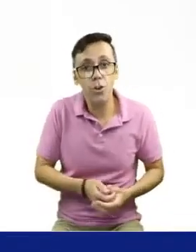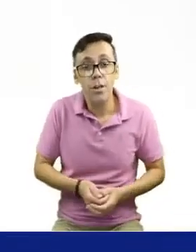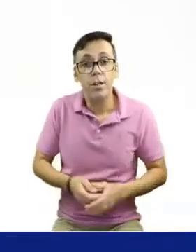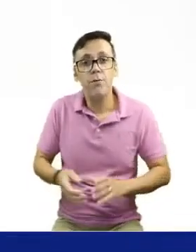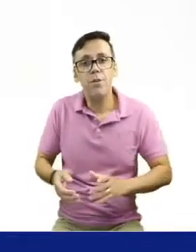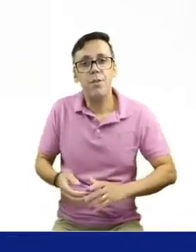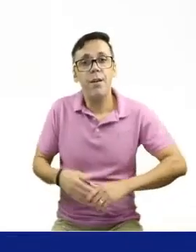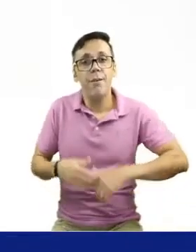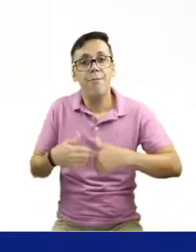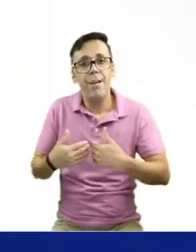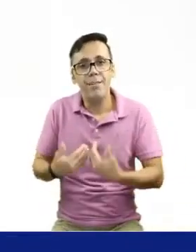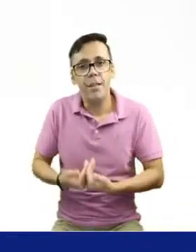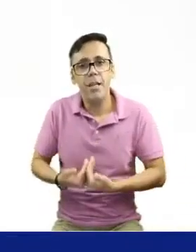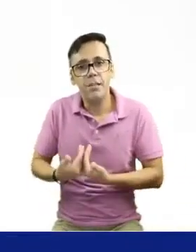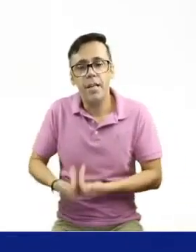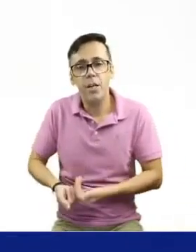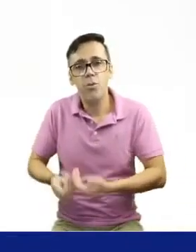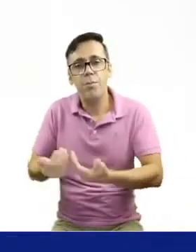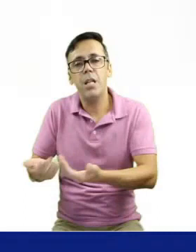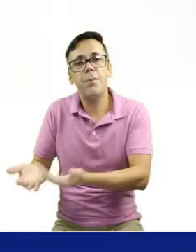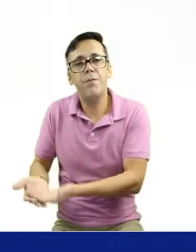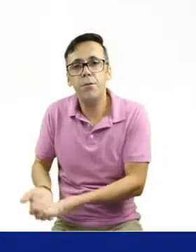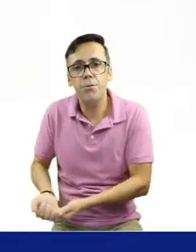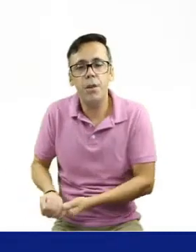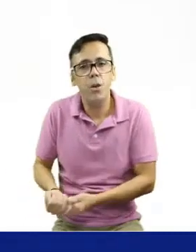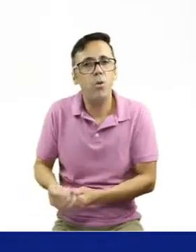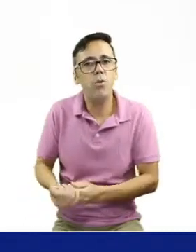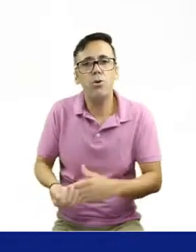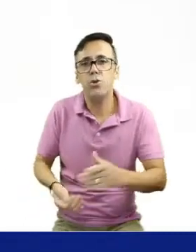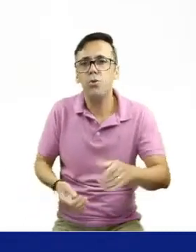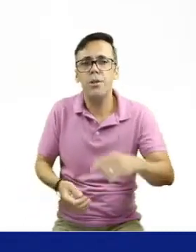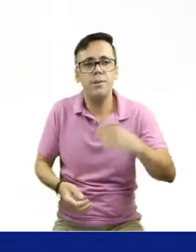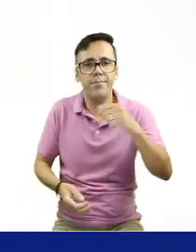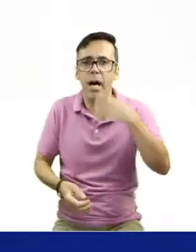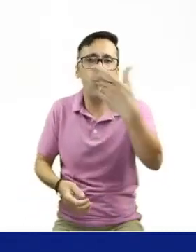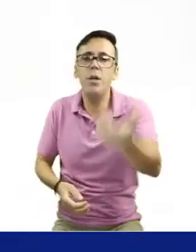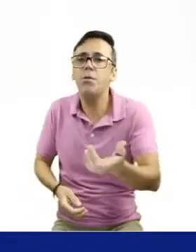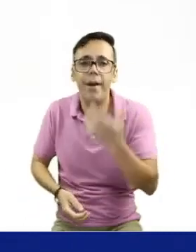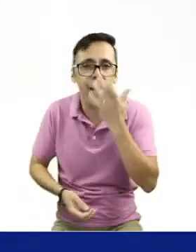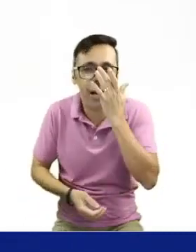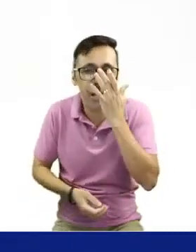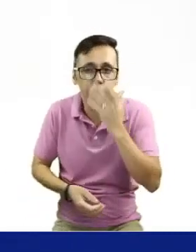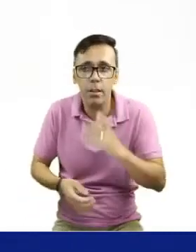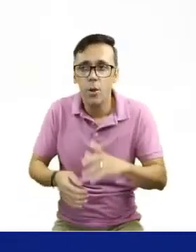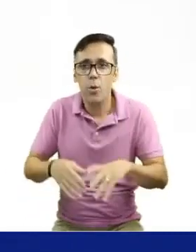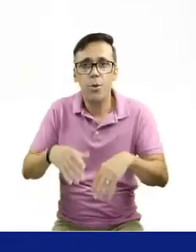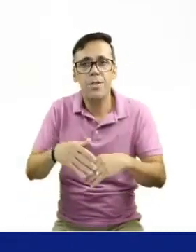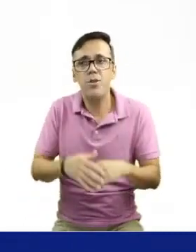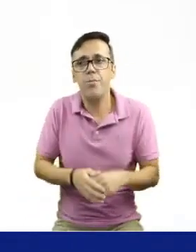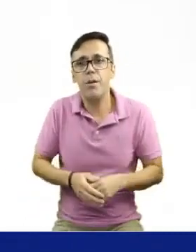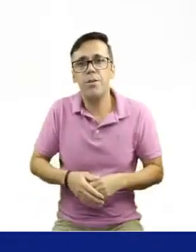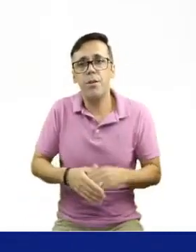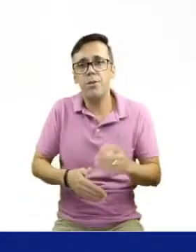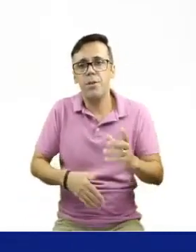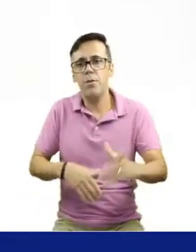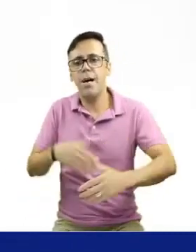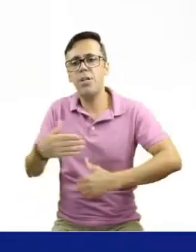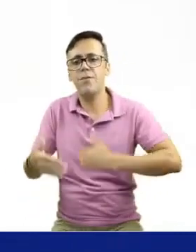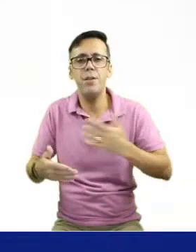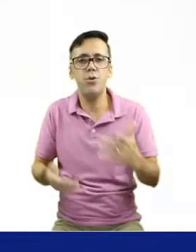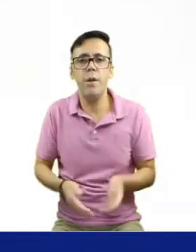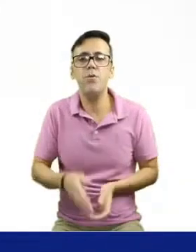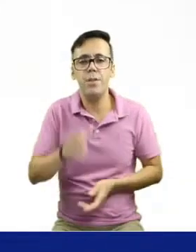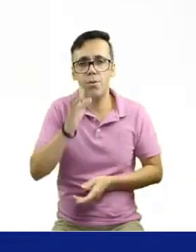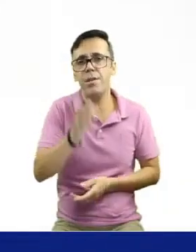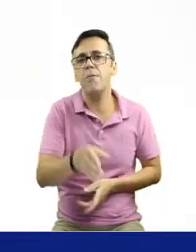plano de saúde que você vai ter acesso pela prefeitura com consultas a r$ 8 o procedimento sair que